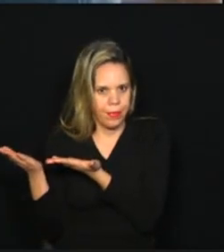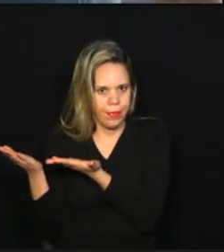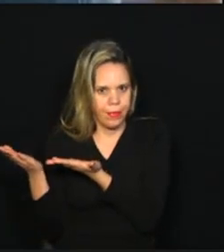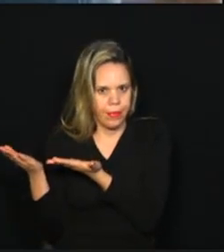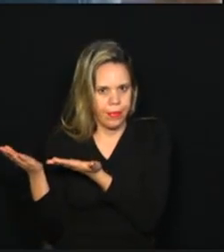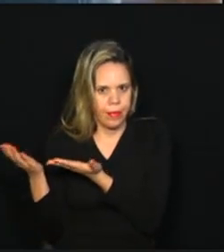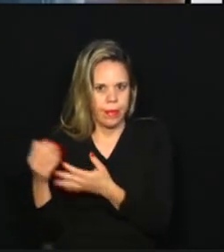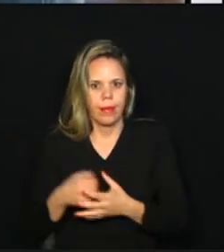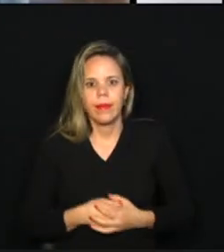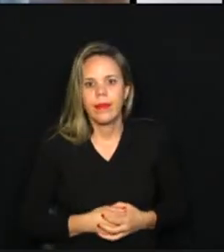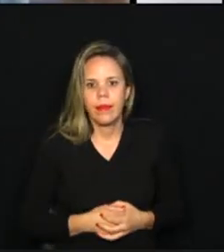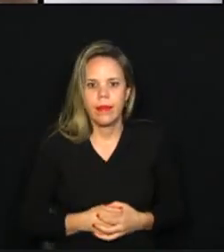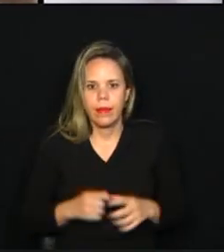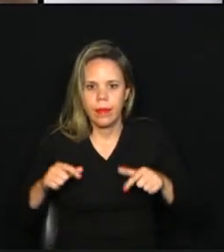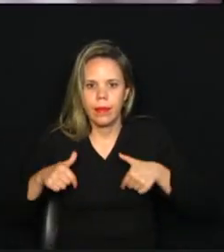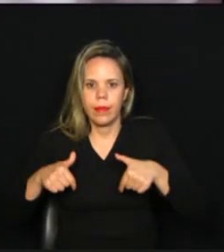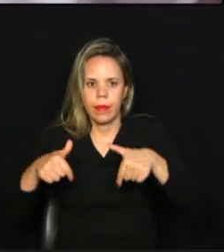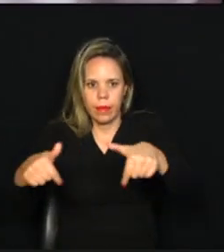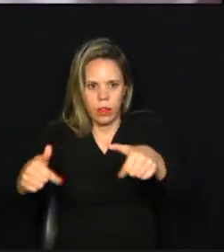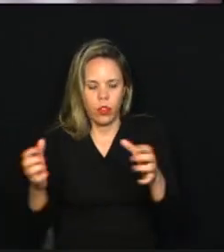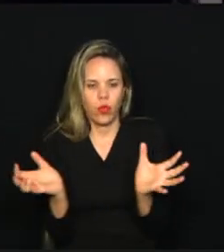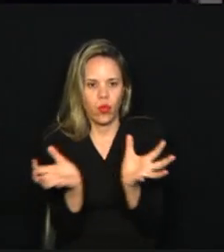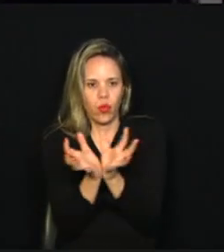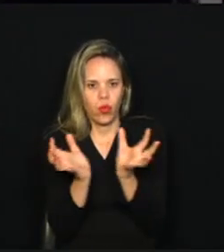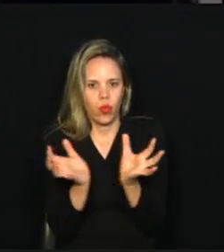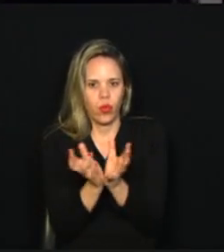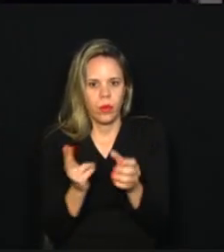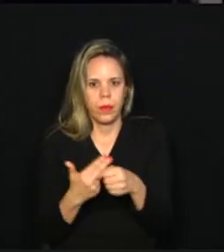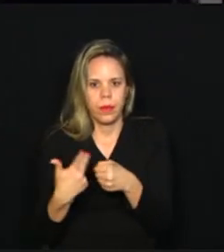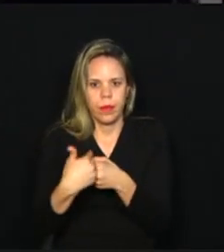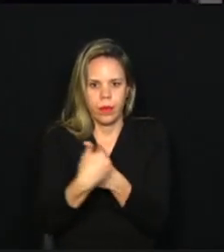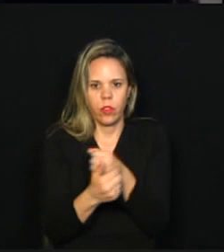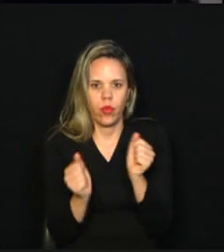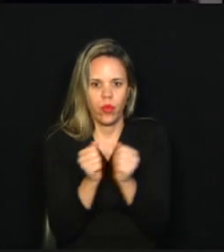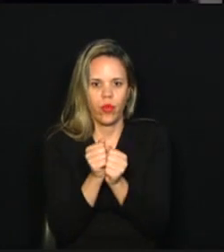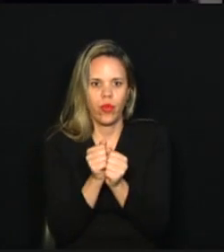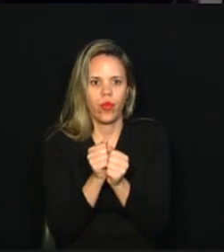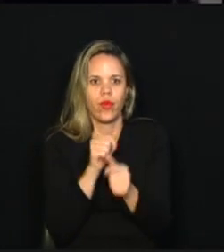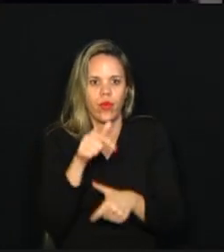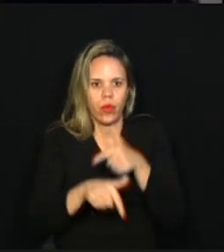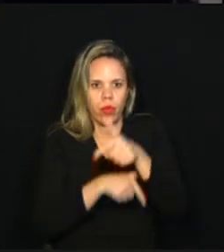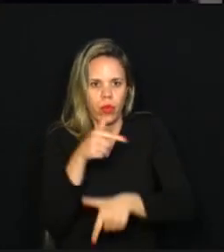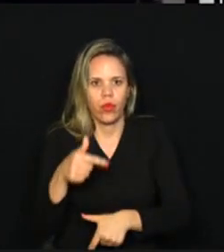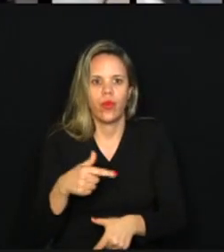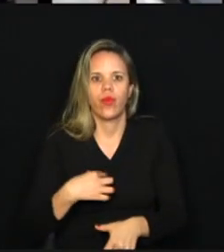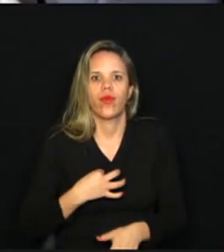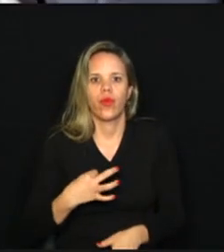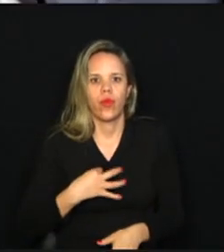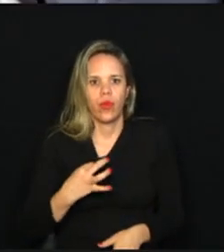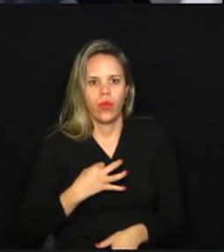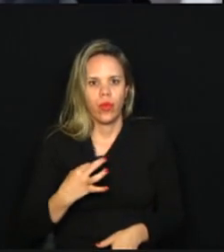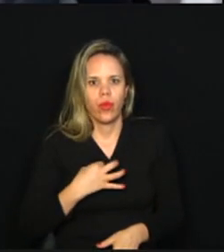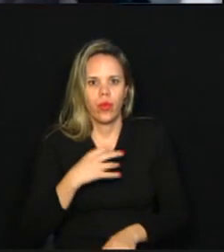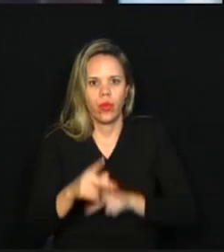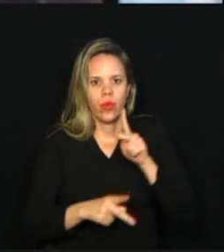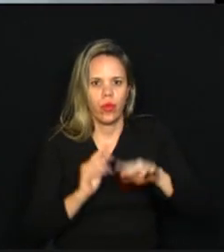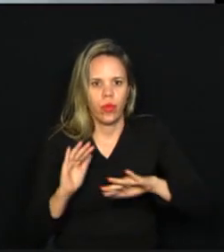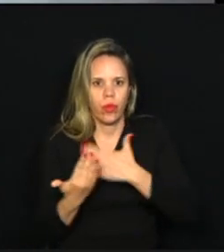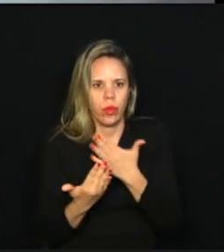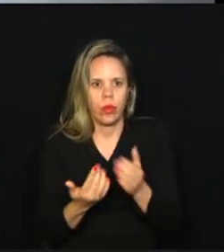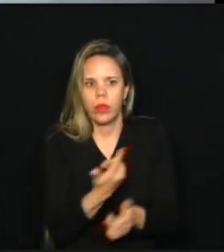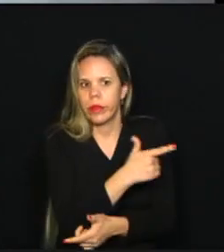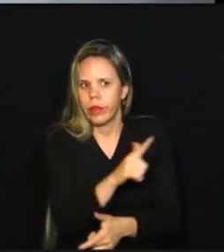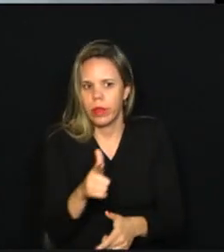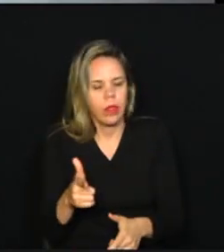foi a ação da Força Tarefa da Unicamp, junto com a equipe volante da comunidade, uma comunidade que não tem